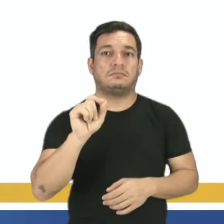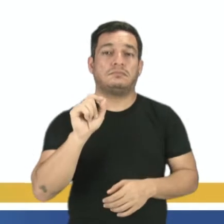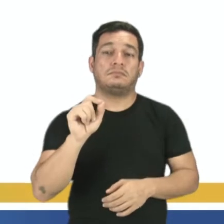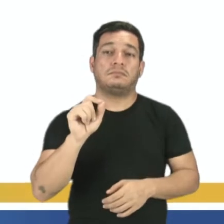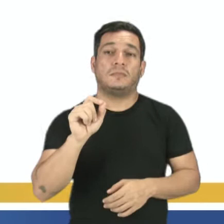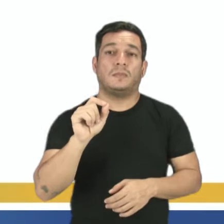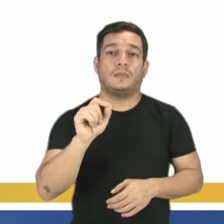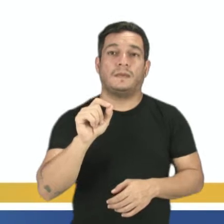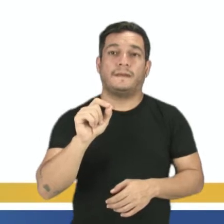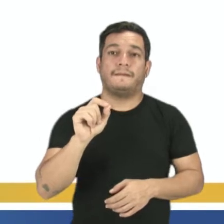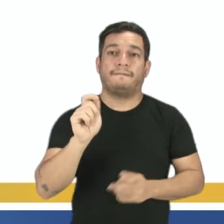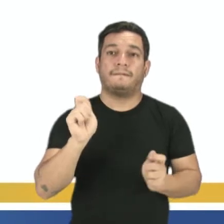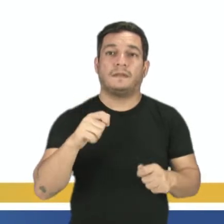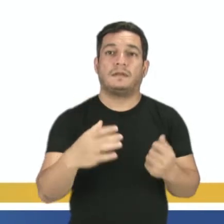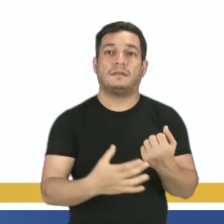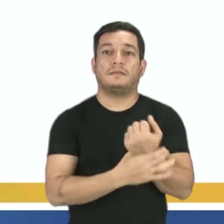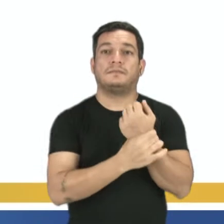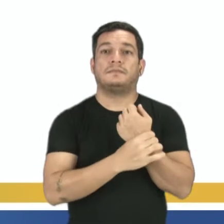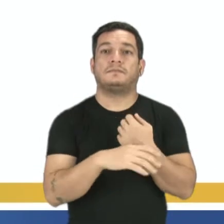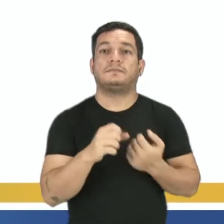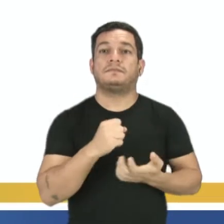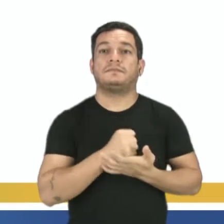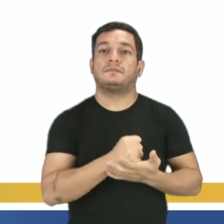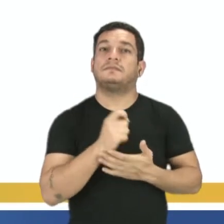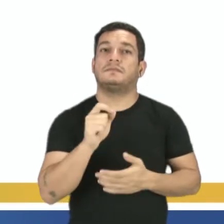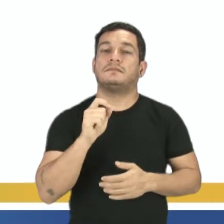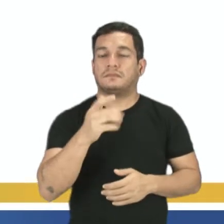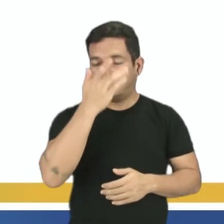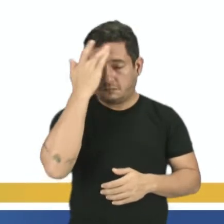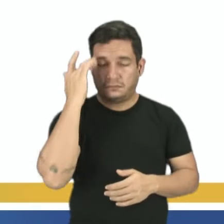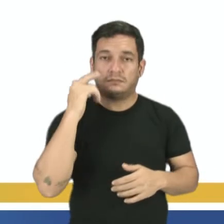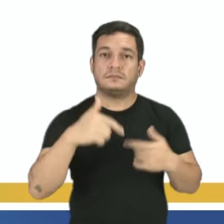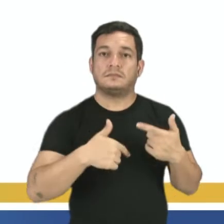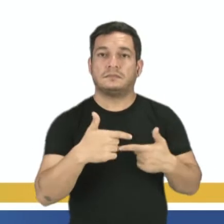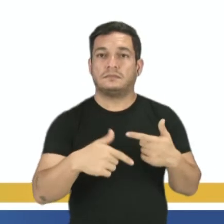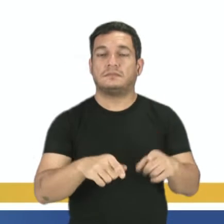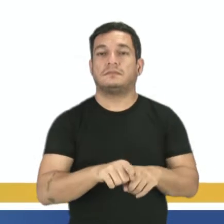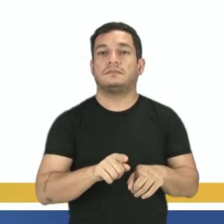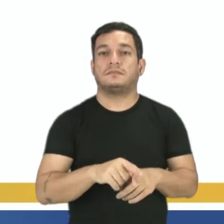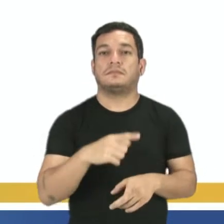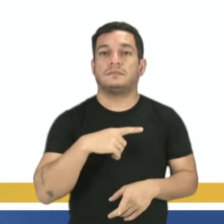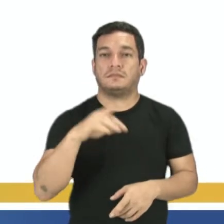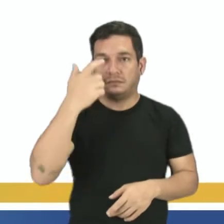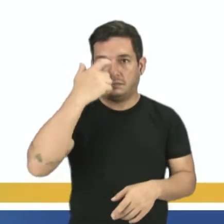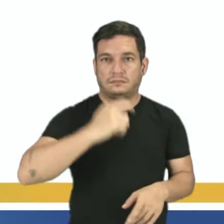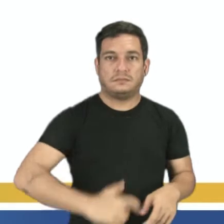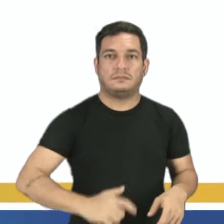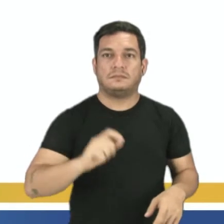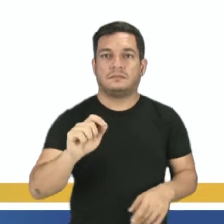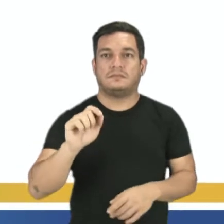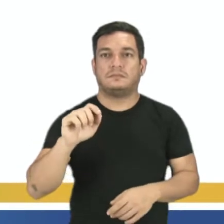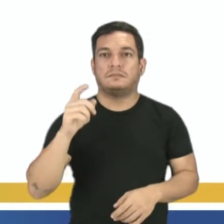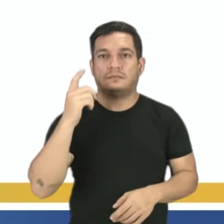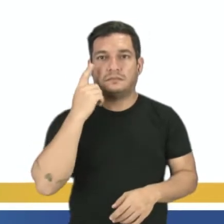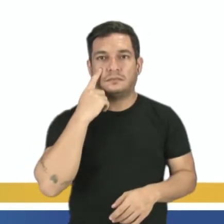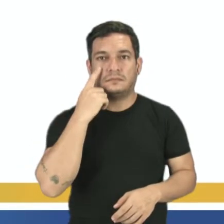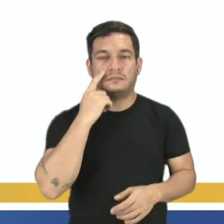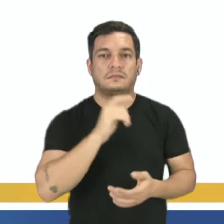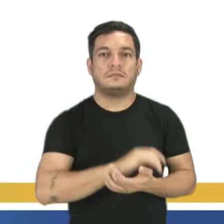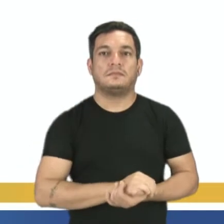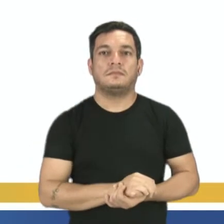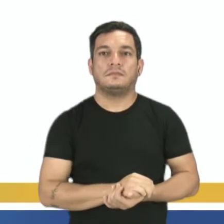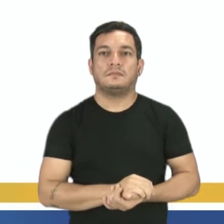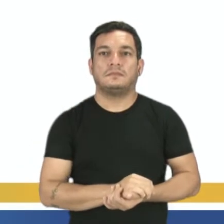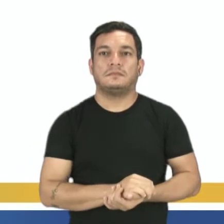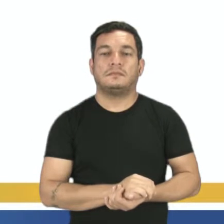tendência, ela dá suporte para aquela pessoa que trabalhe, ela seja dignitária, né, daquilo que produz.